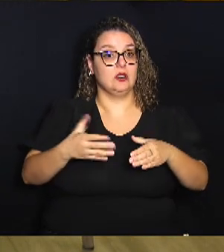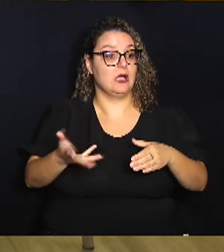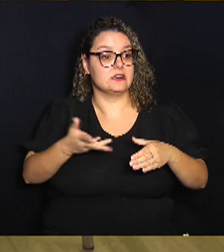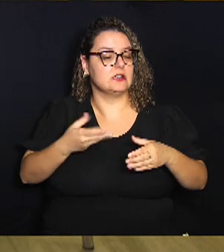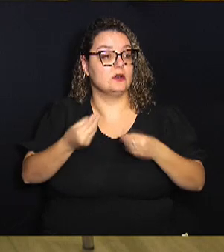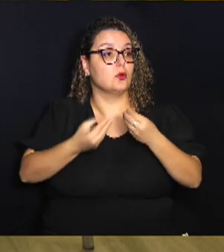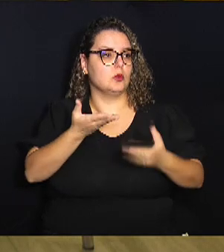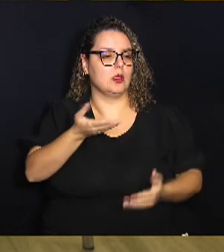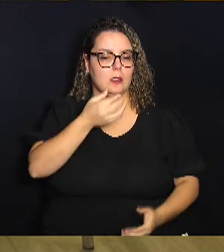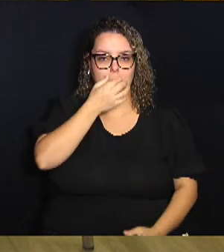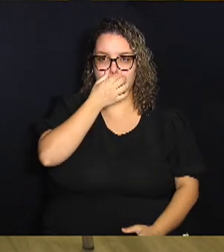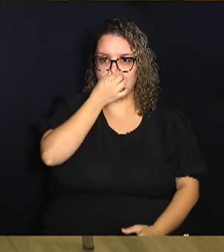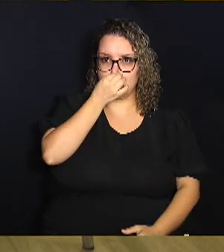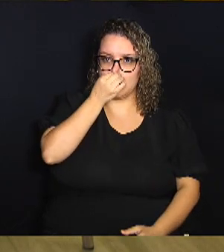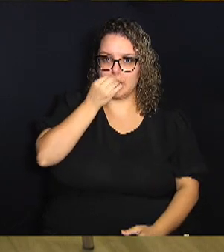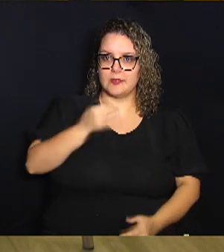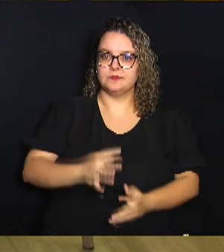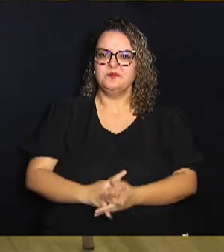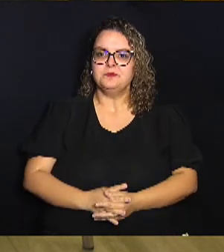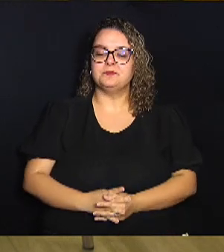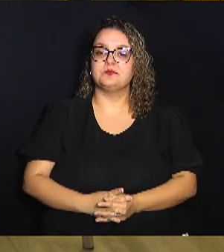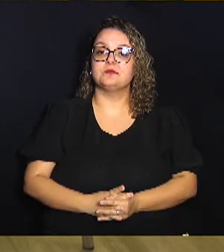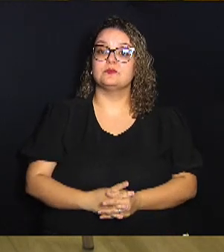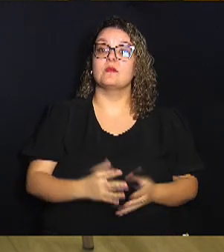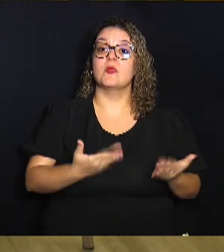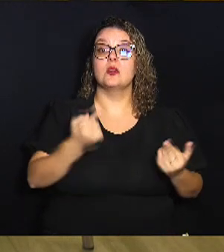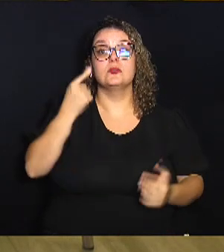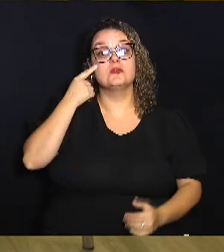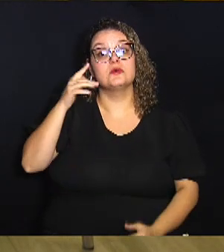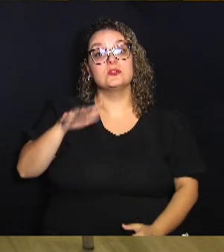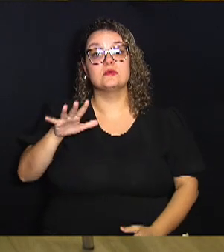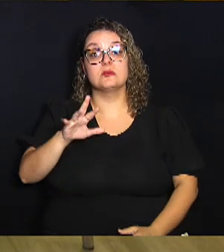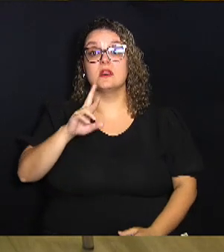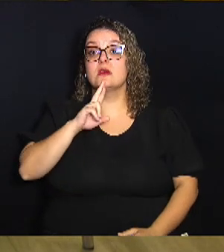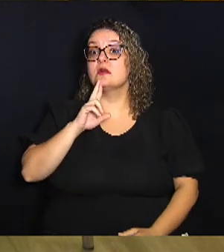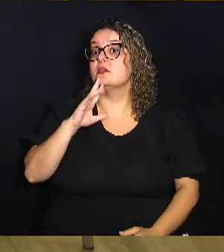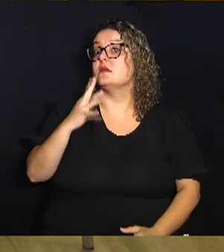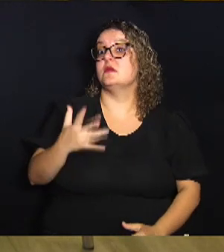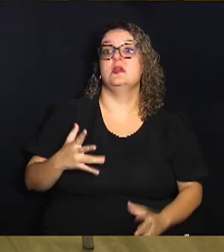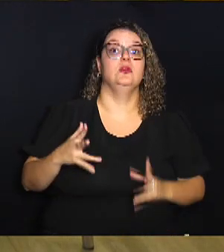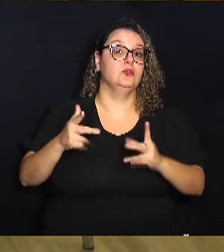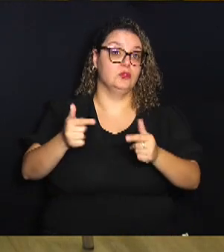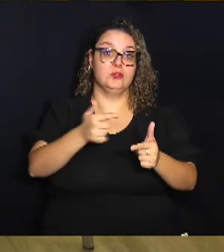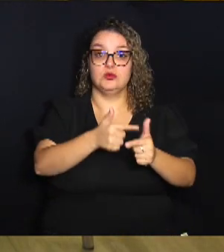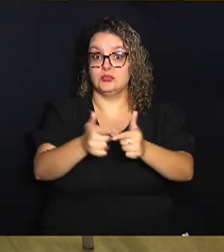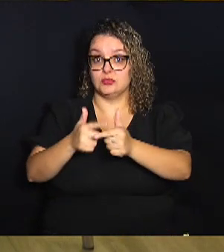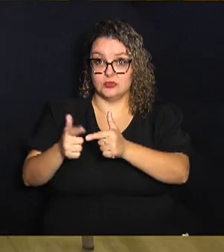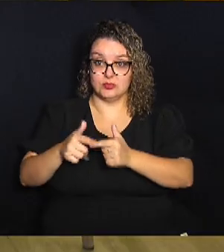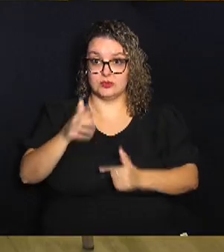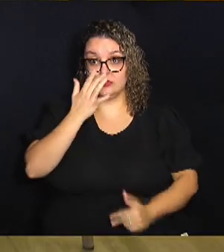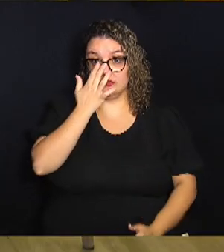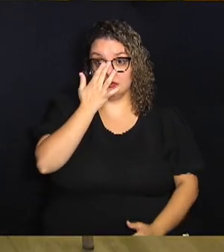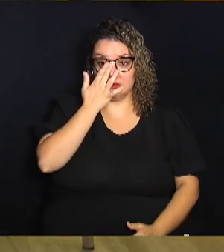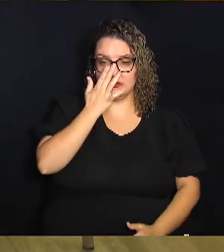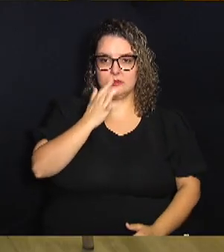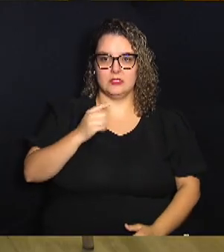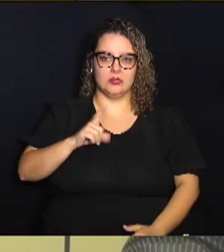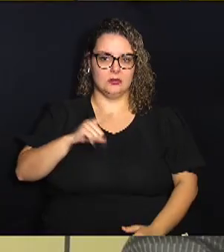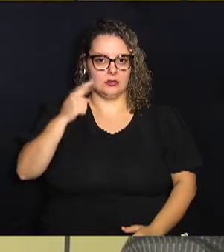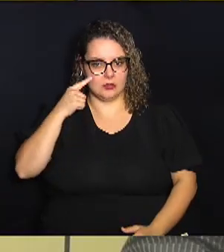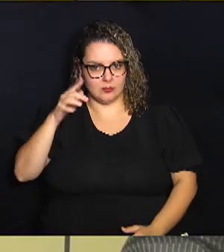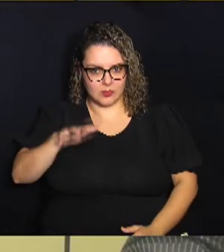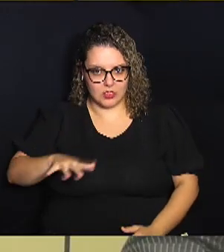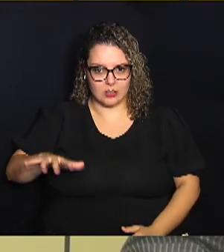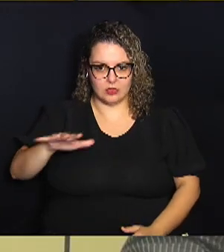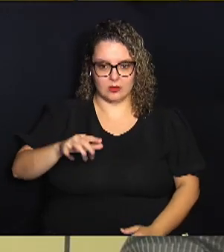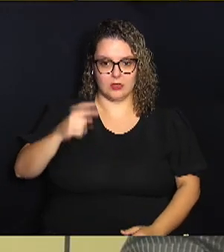isso? Normalmente o jovem chega com uma ideia de que ele vai resolver todos os problemas, né? Então ele tem uma ideia ali que